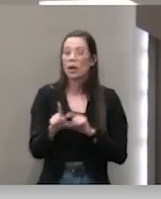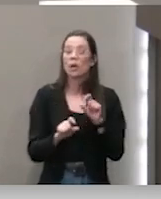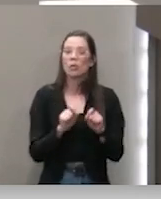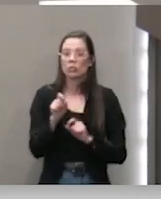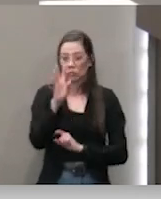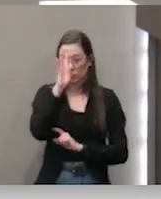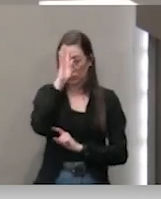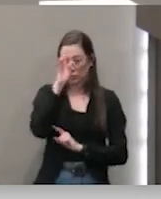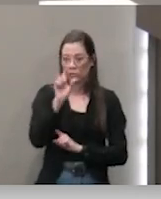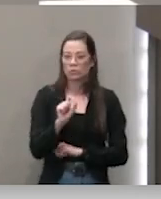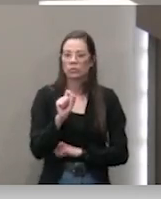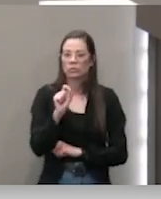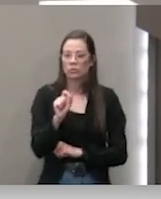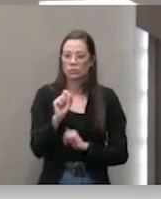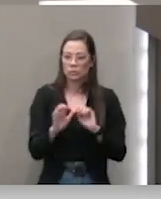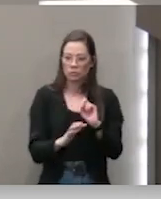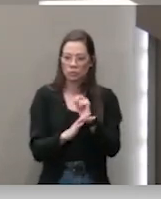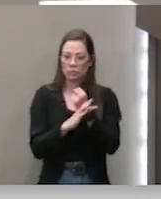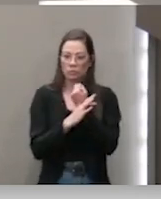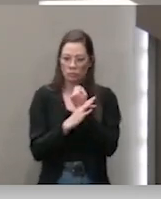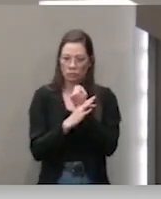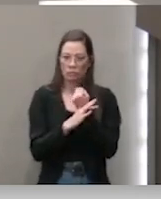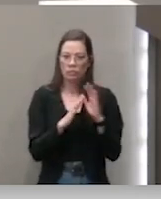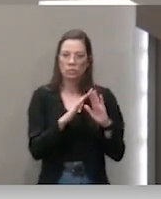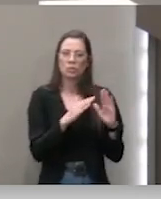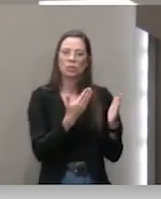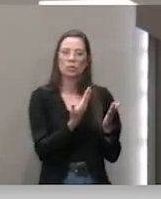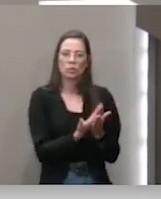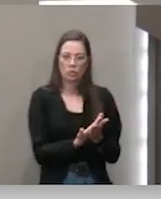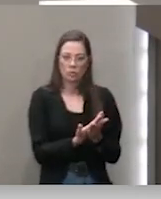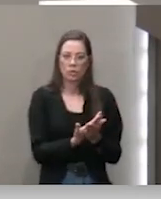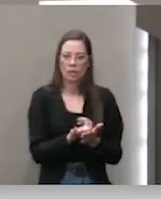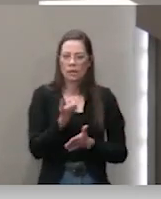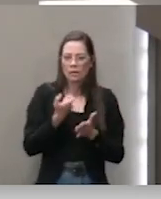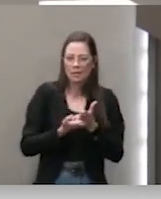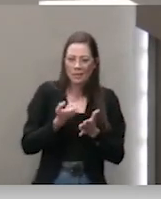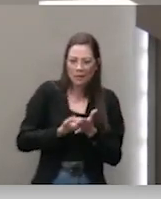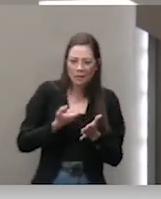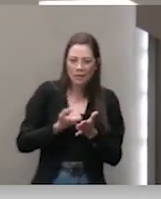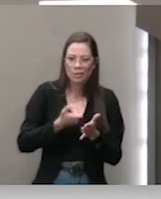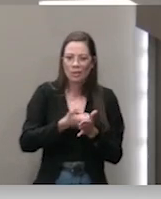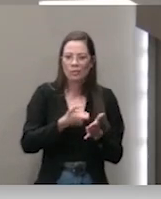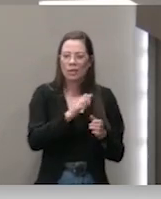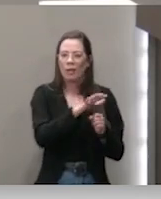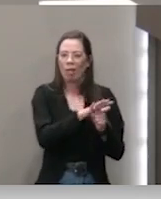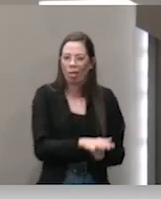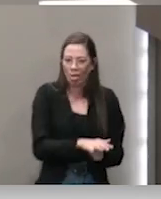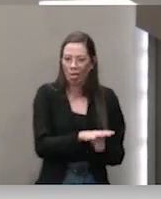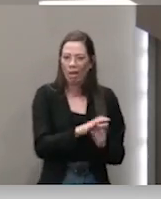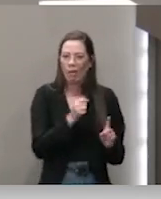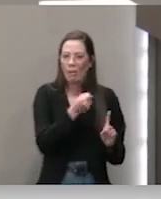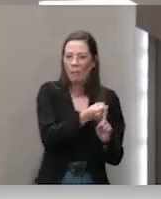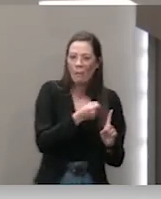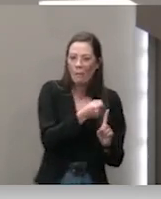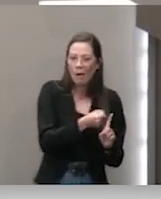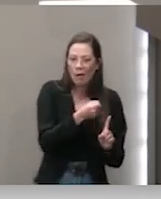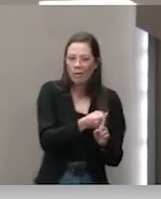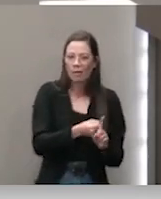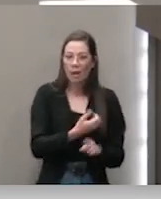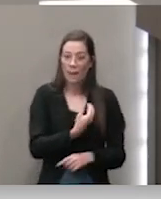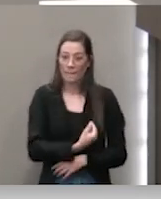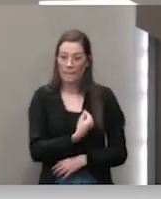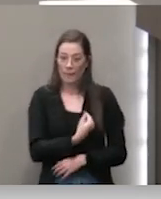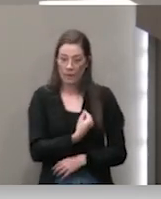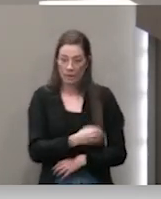Milani, da segurança. Nossas escolas, quantas tentativas de agressão tivemos no ano passado, e no passado, a presença dos